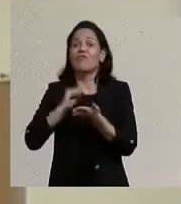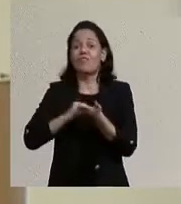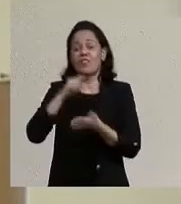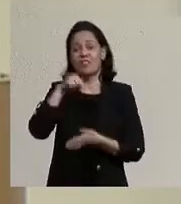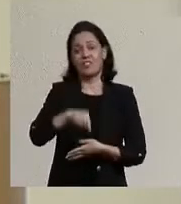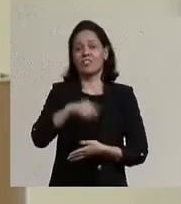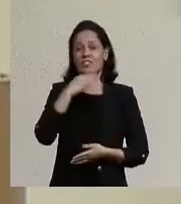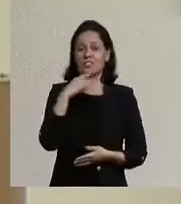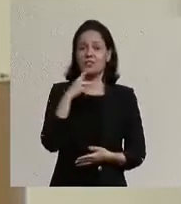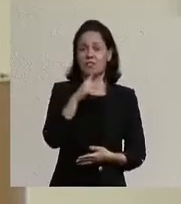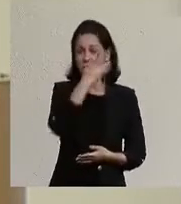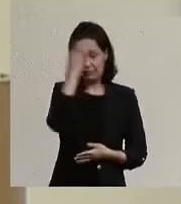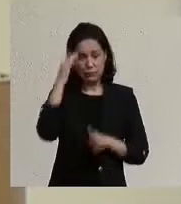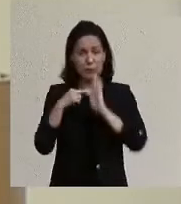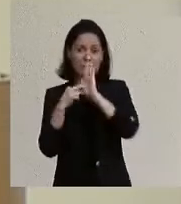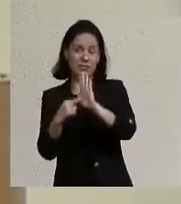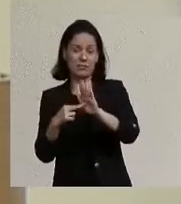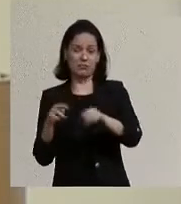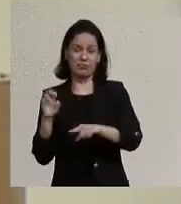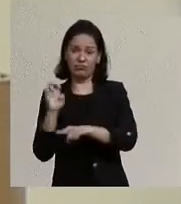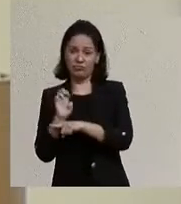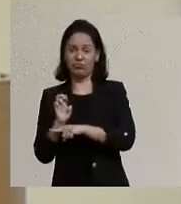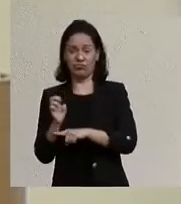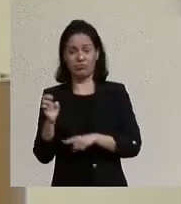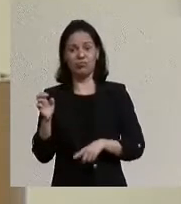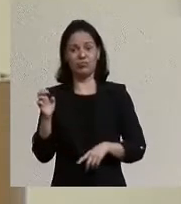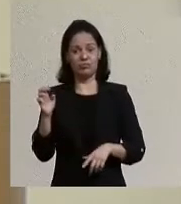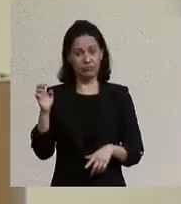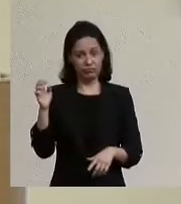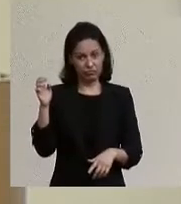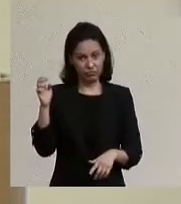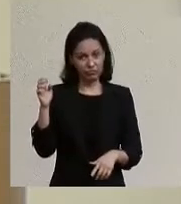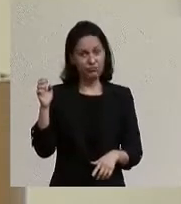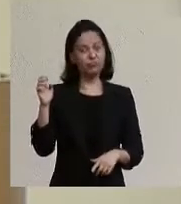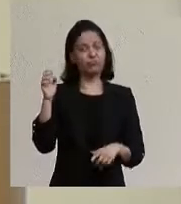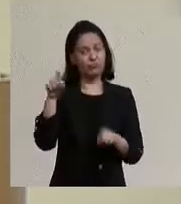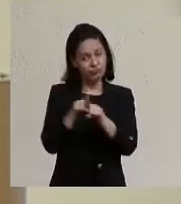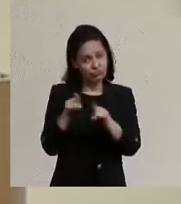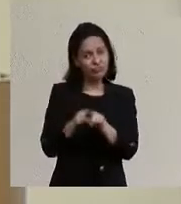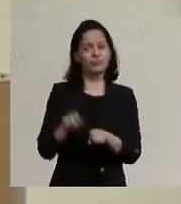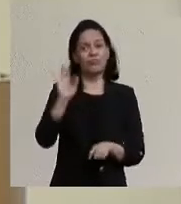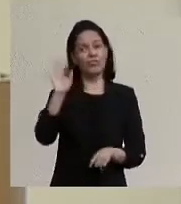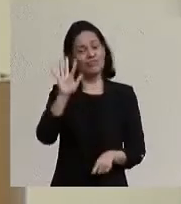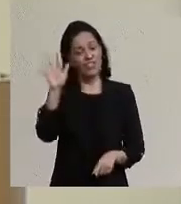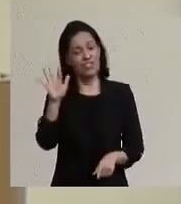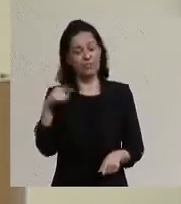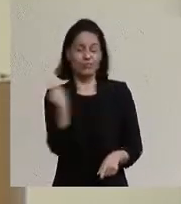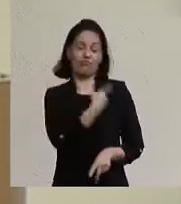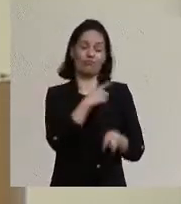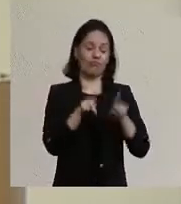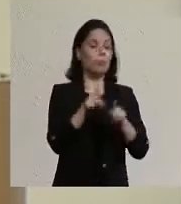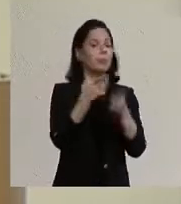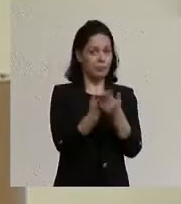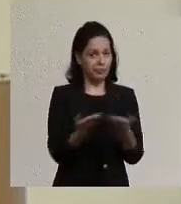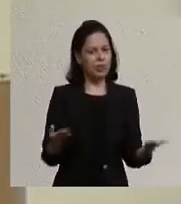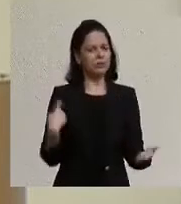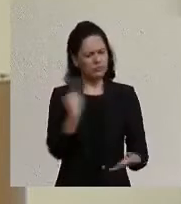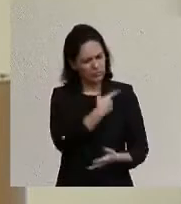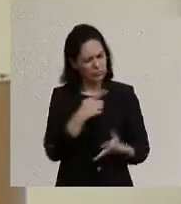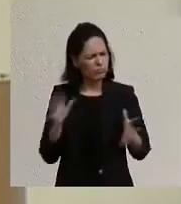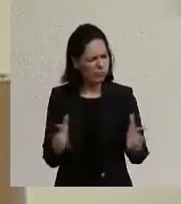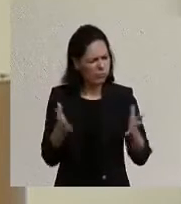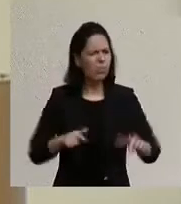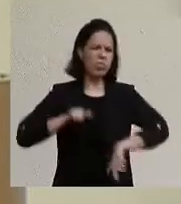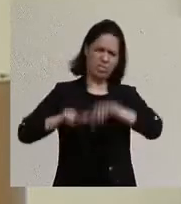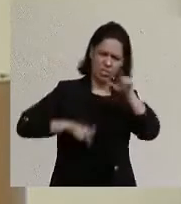estadual infelizmente com isso Quem Perde é o povo é o nosso povo é quem perde mas nós estamos aí engajado